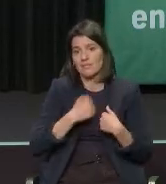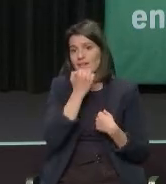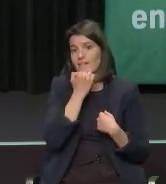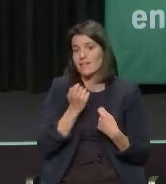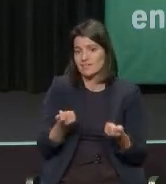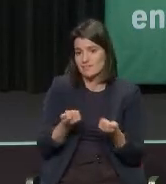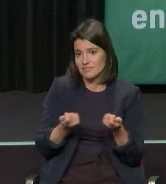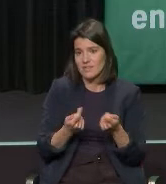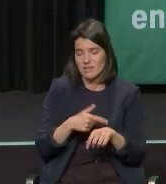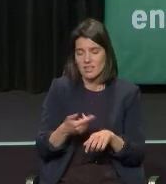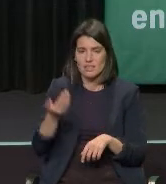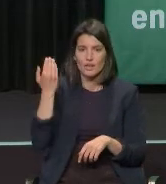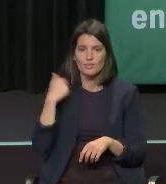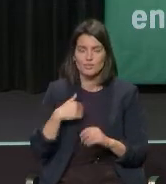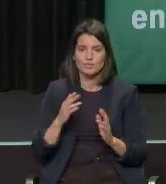já há alguns tempos.